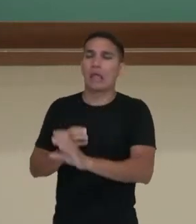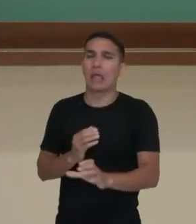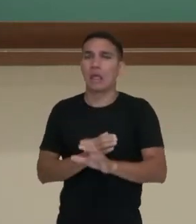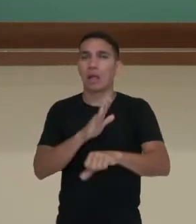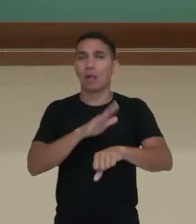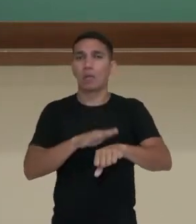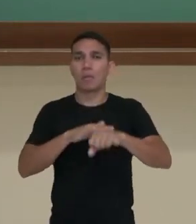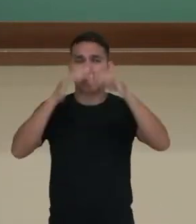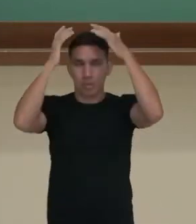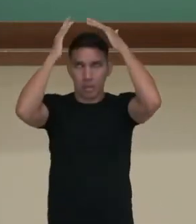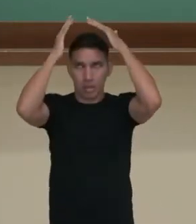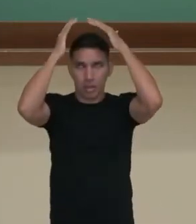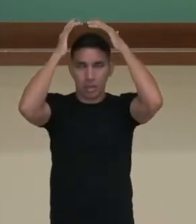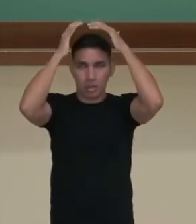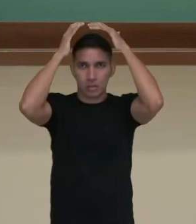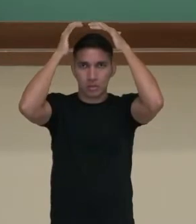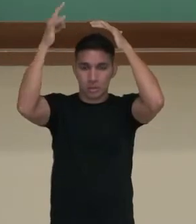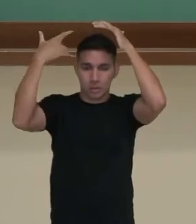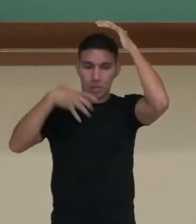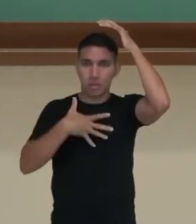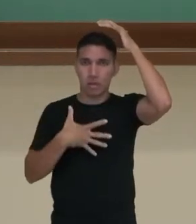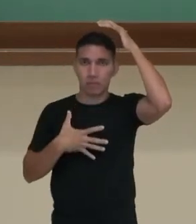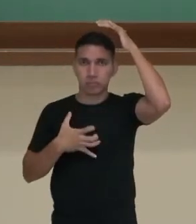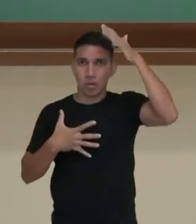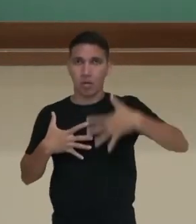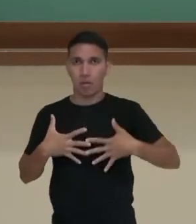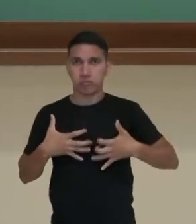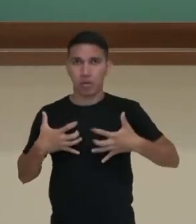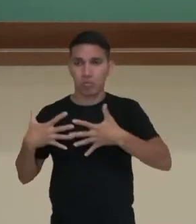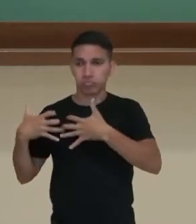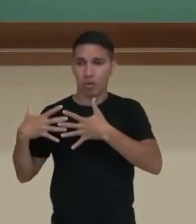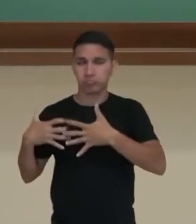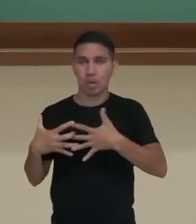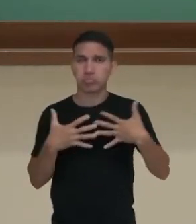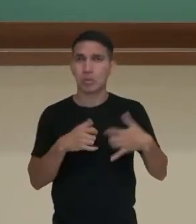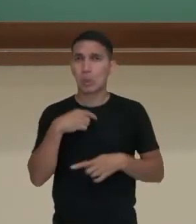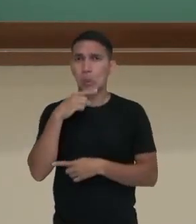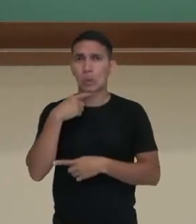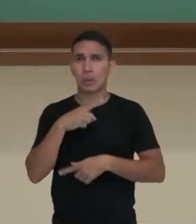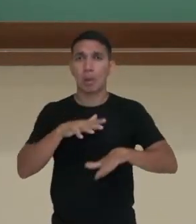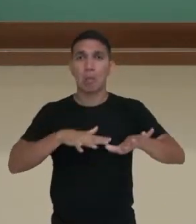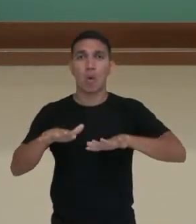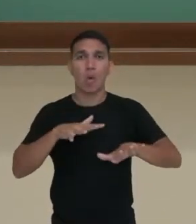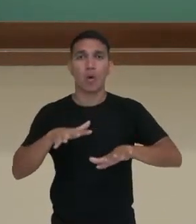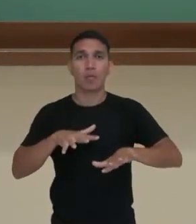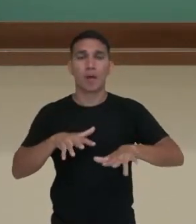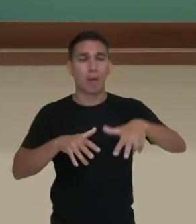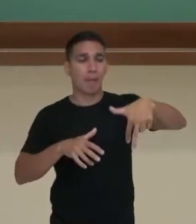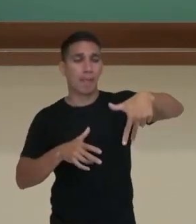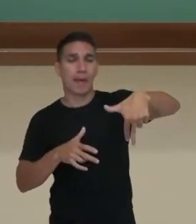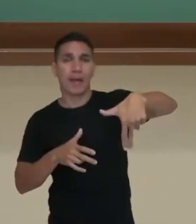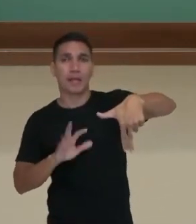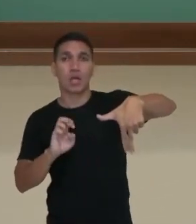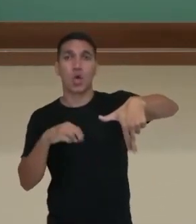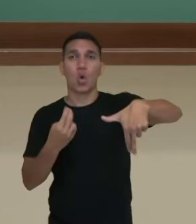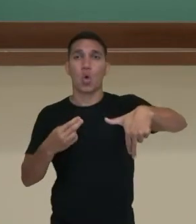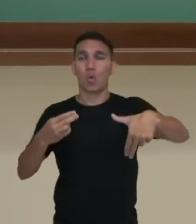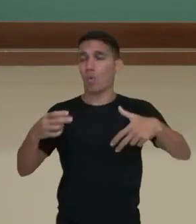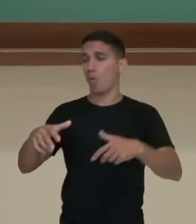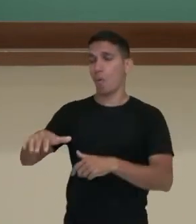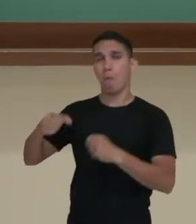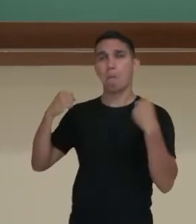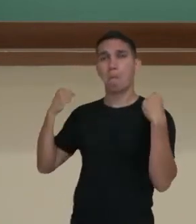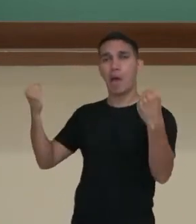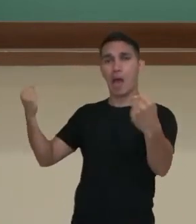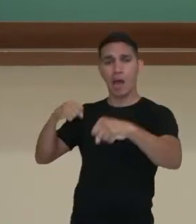o cérebro e os seus músculos e não conseguem mais movimentar as pernas, né, ou movimentar os braços. Então, a